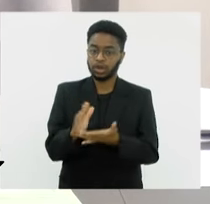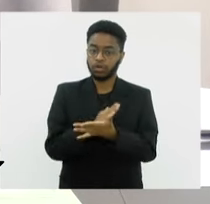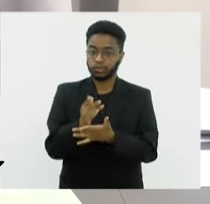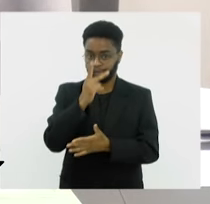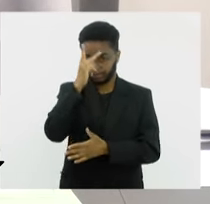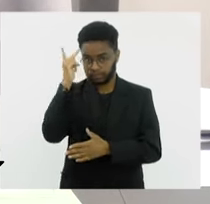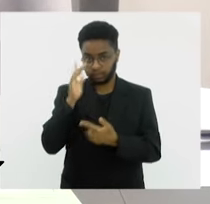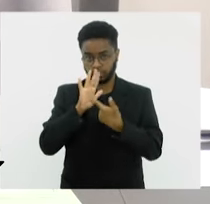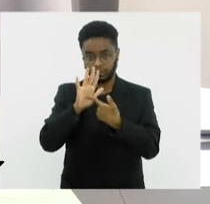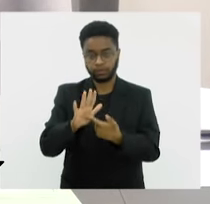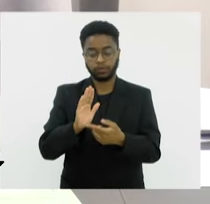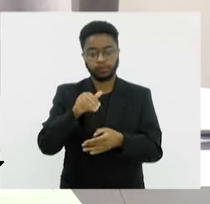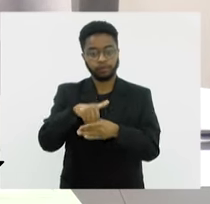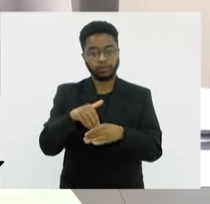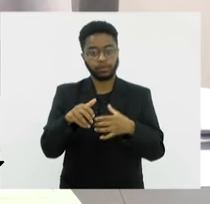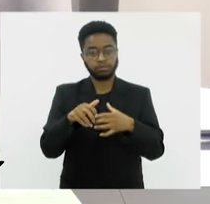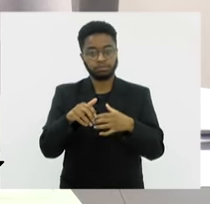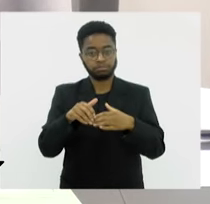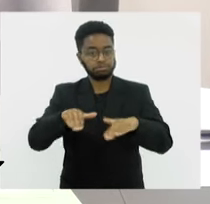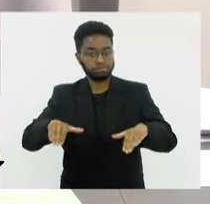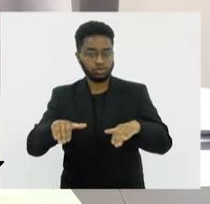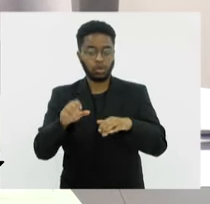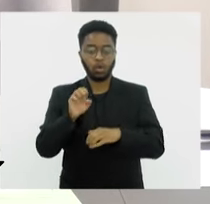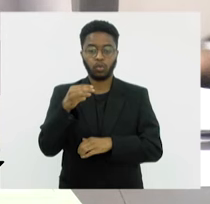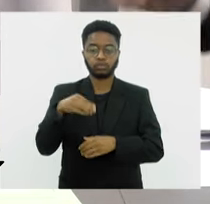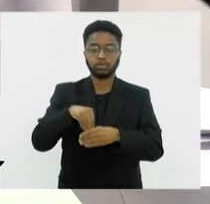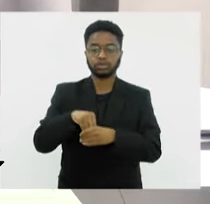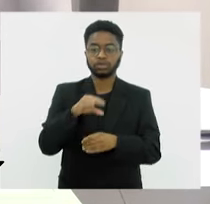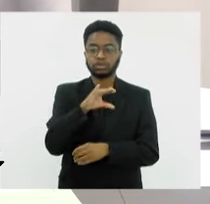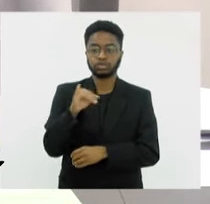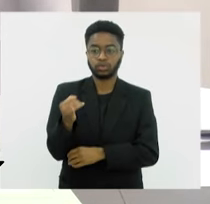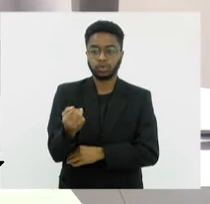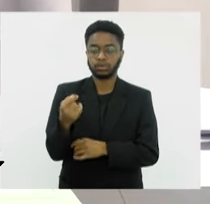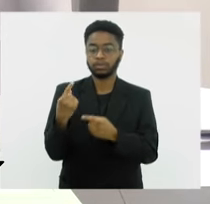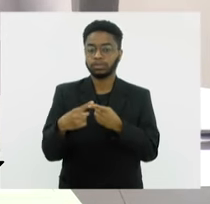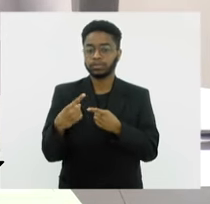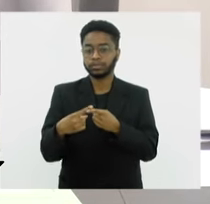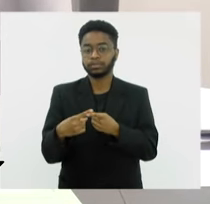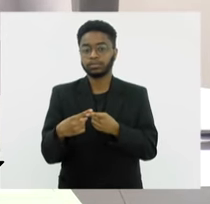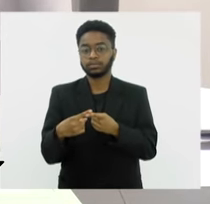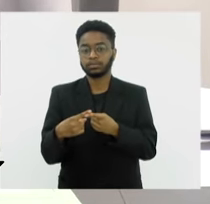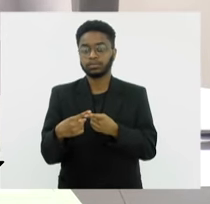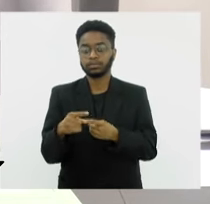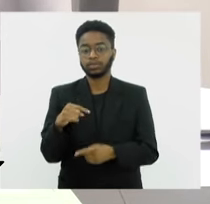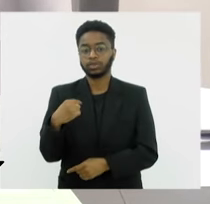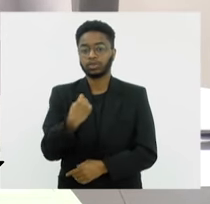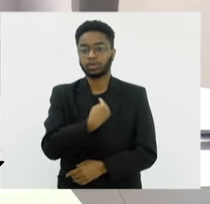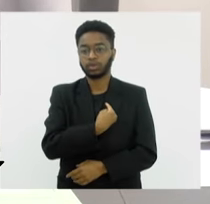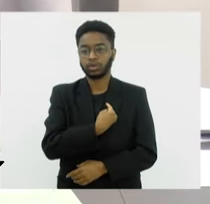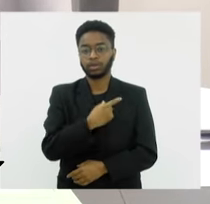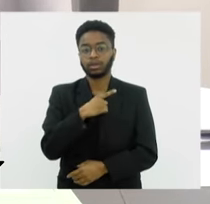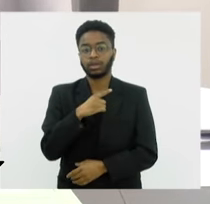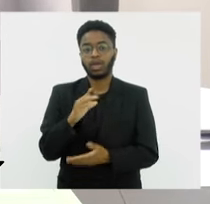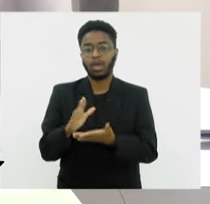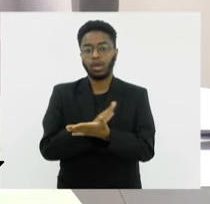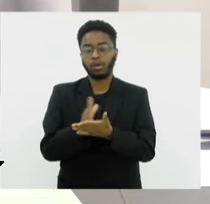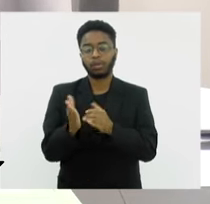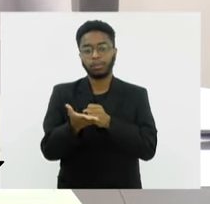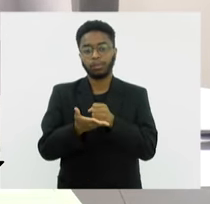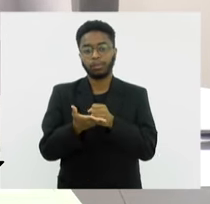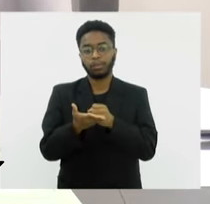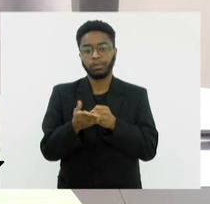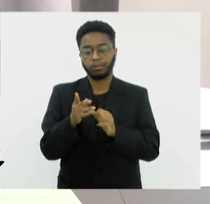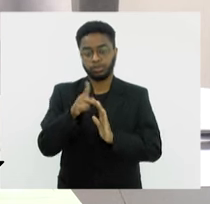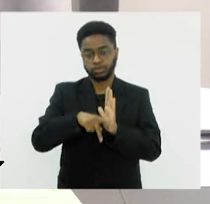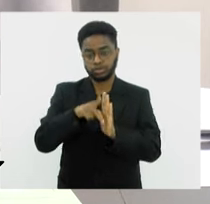para apresentar um voto em divergência, ou mesmo na CCJ, porque a gente tem baseado alguns projetos, ainda que criem